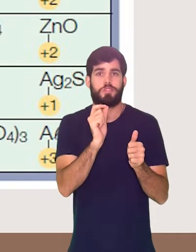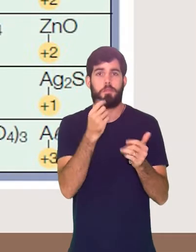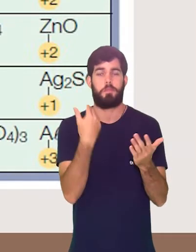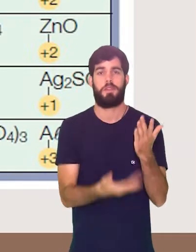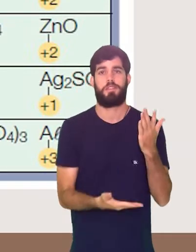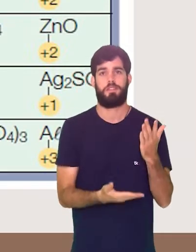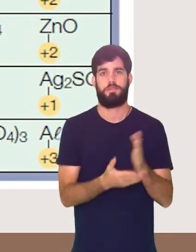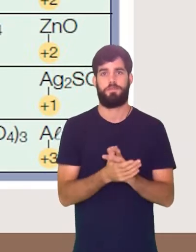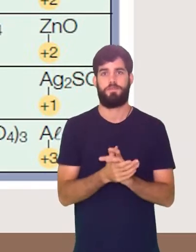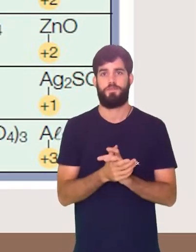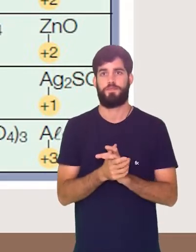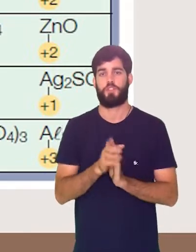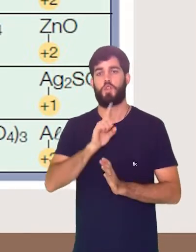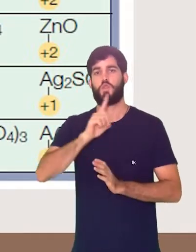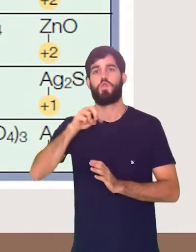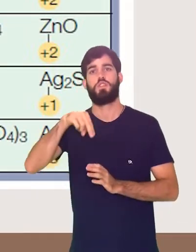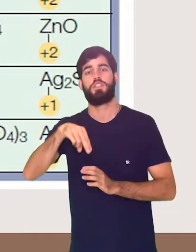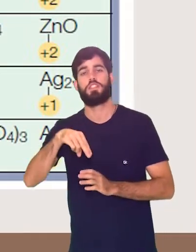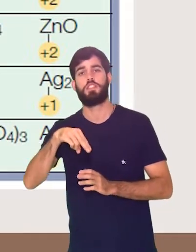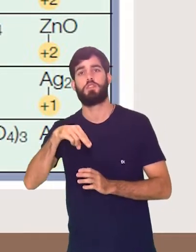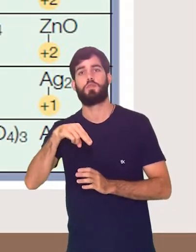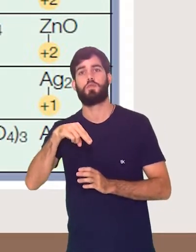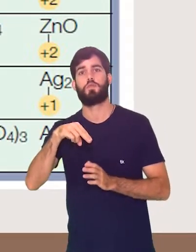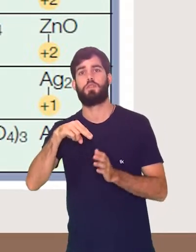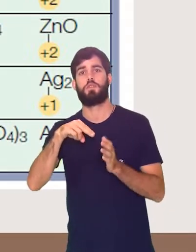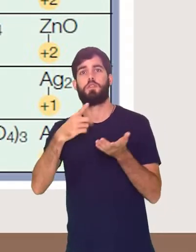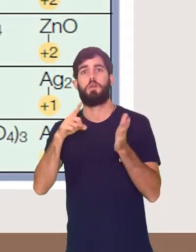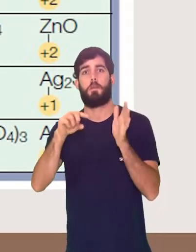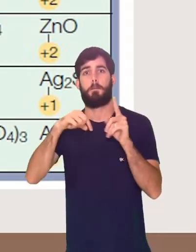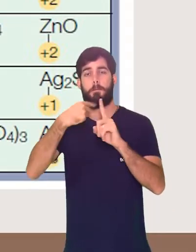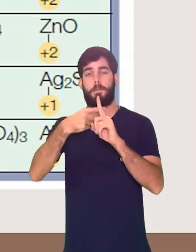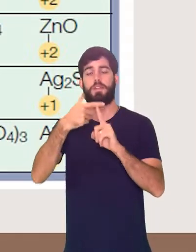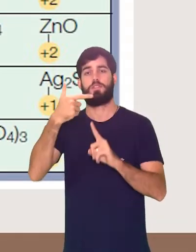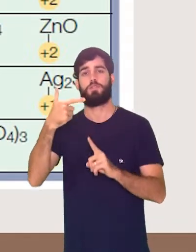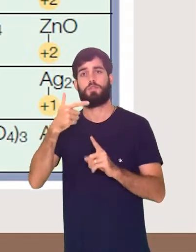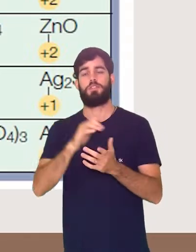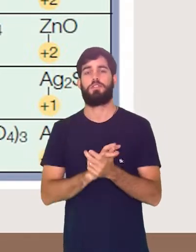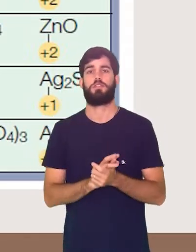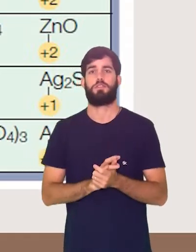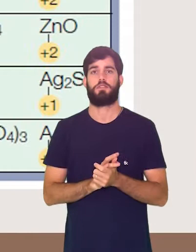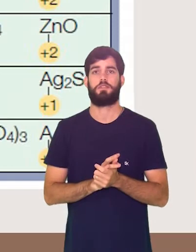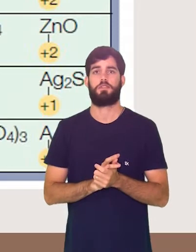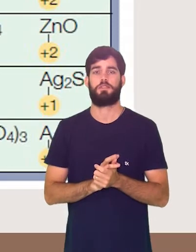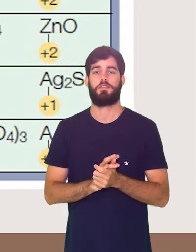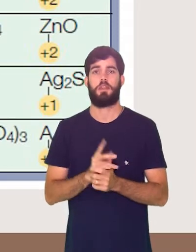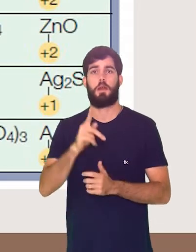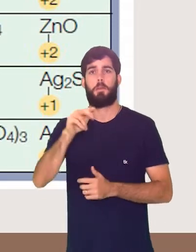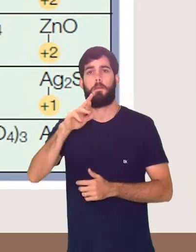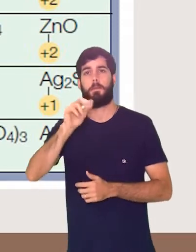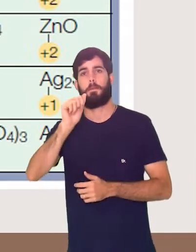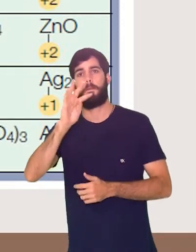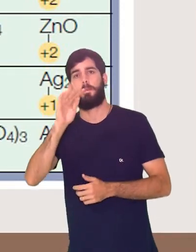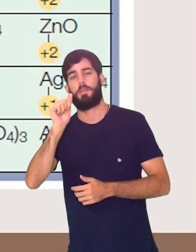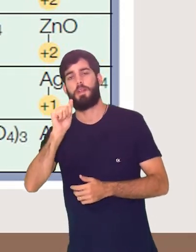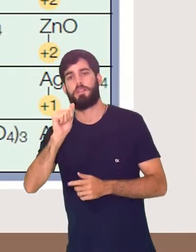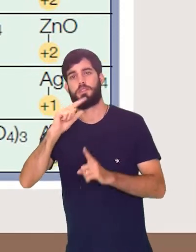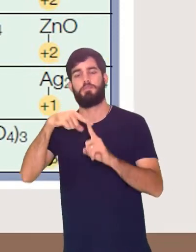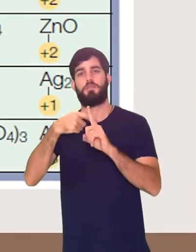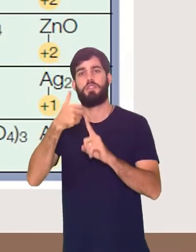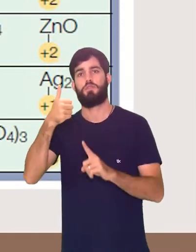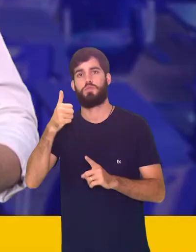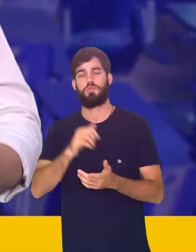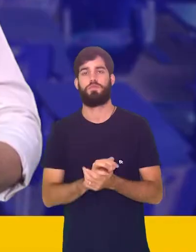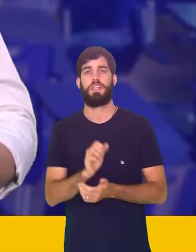mais 2. A prata vai ter carga mais 1. O alumínio vai ter carga